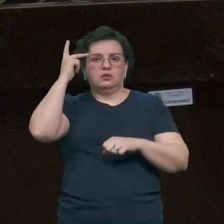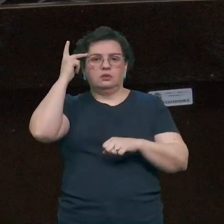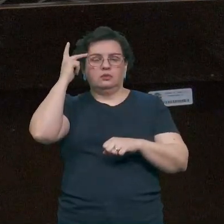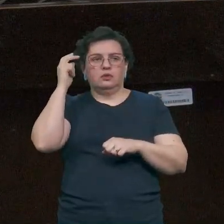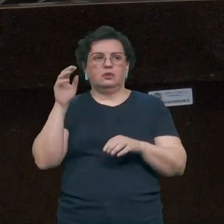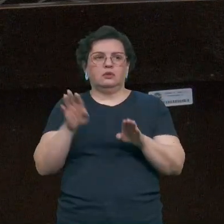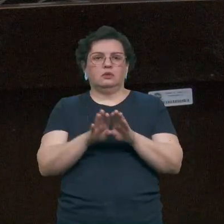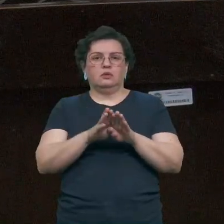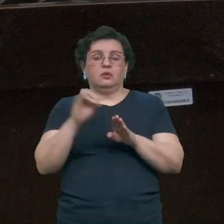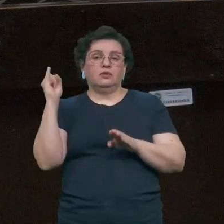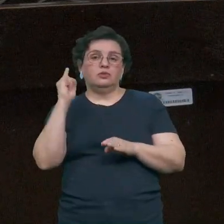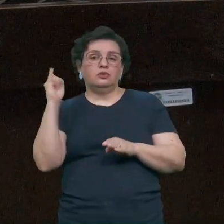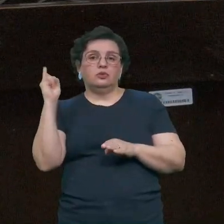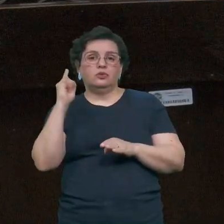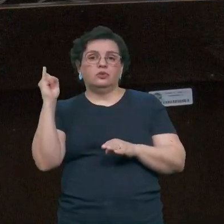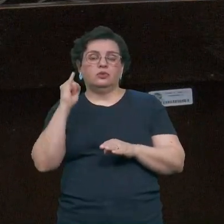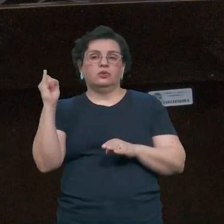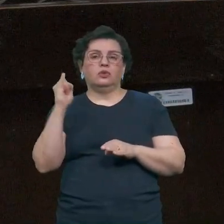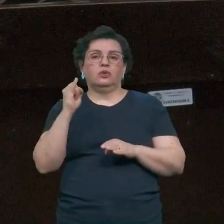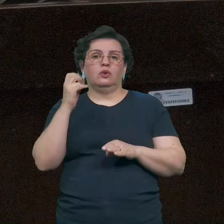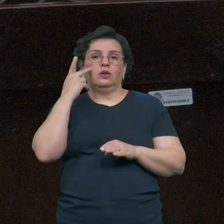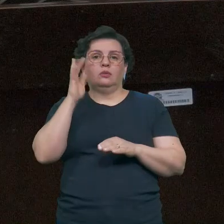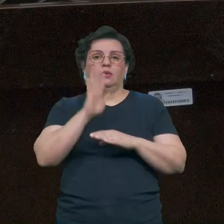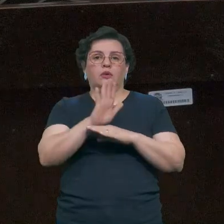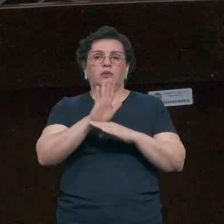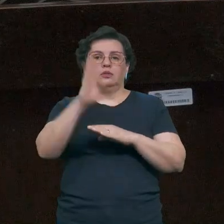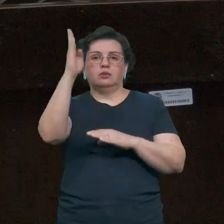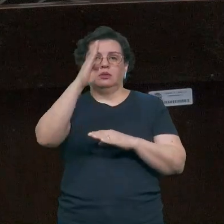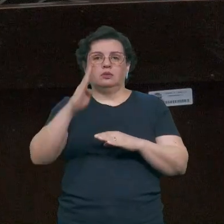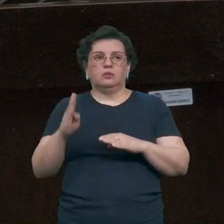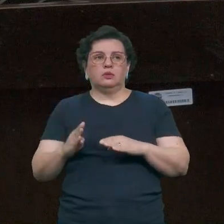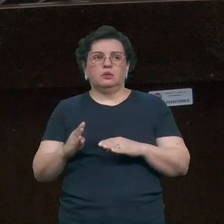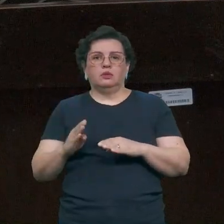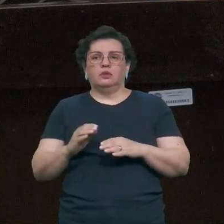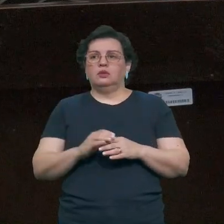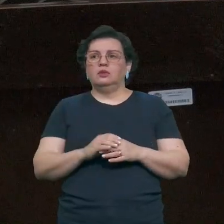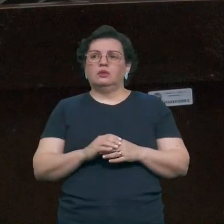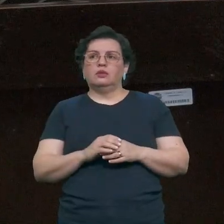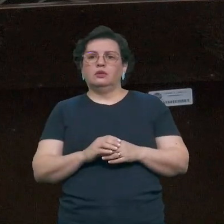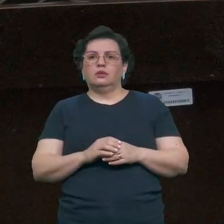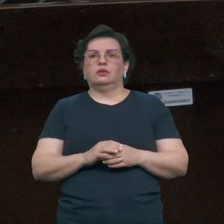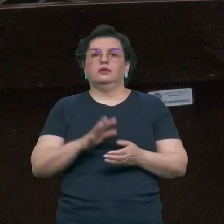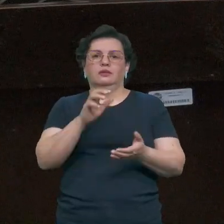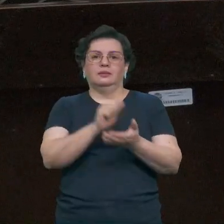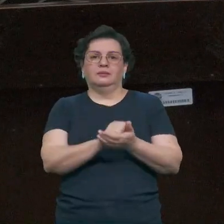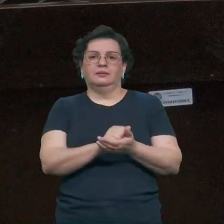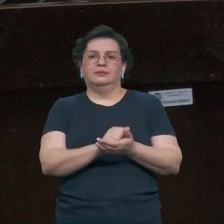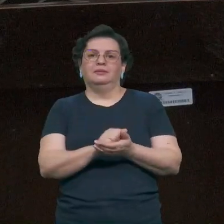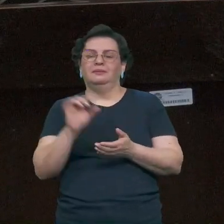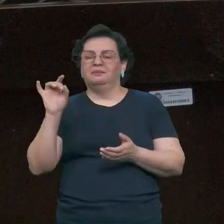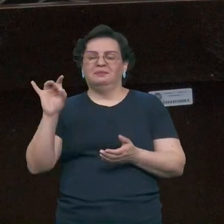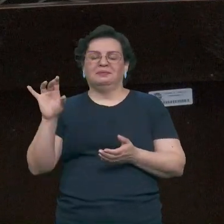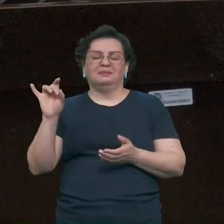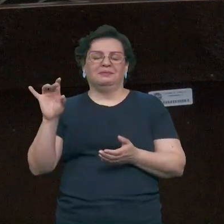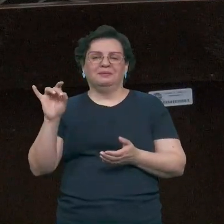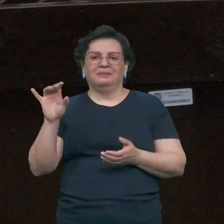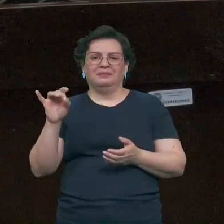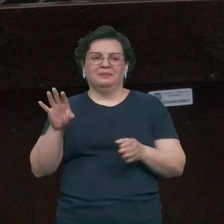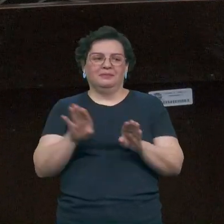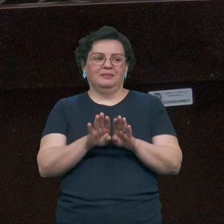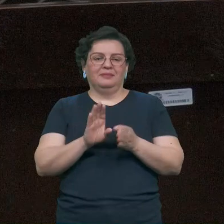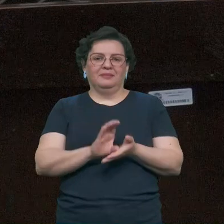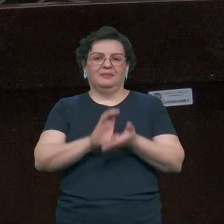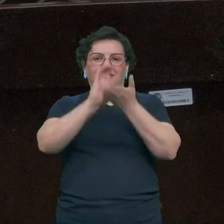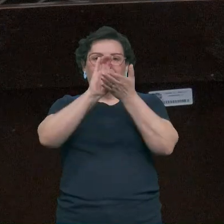formação das ações do Programa Auxílio Brasil e do Cadastro Único, representante estadual no Conselho Antidrogas de